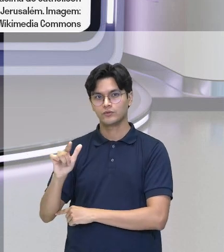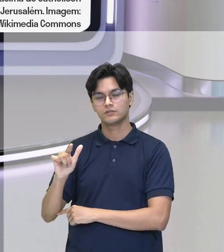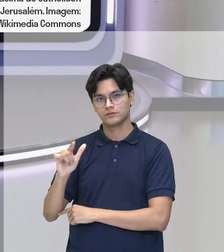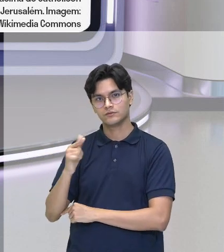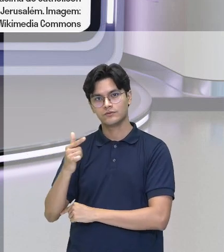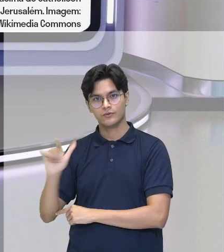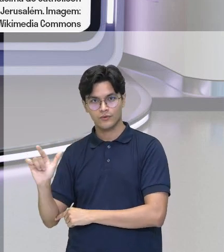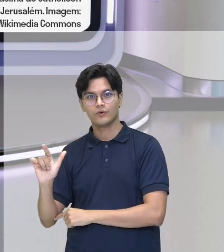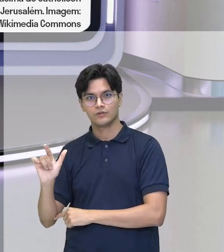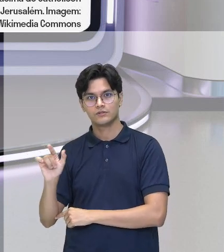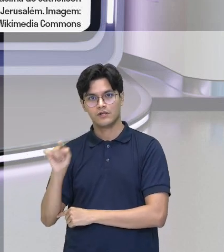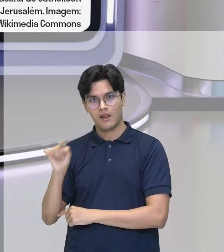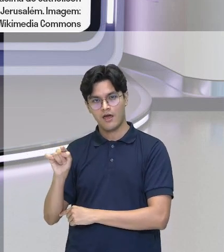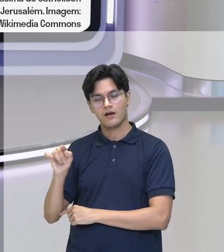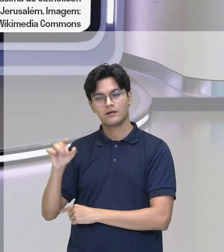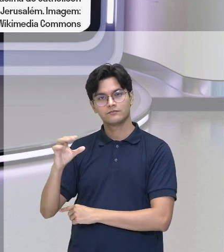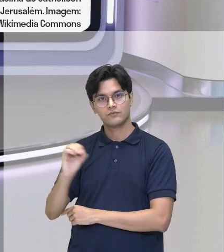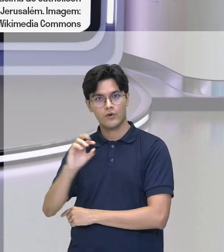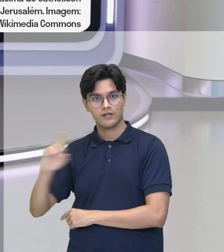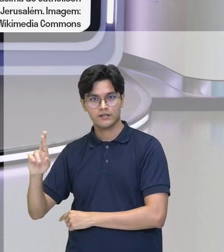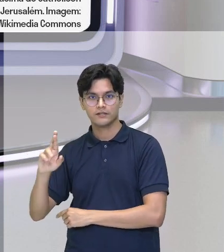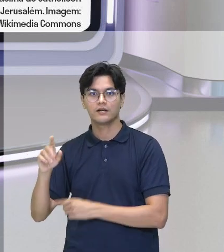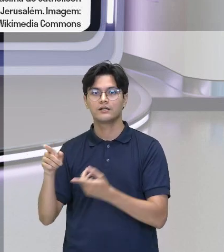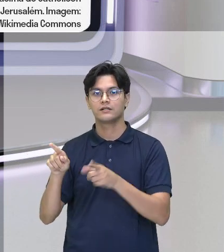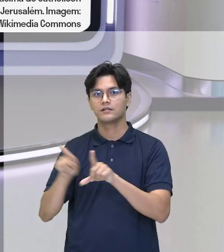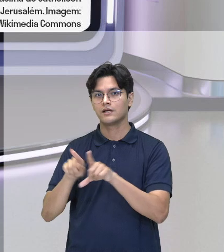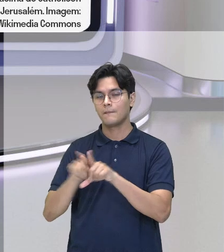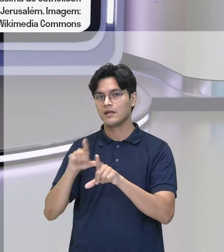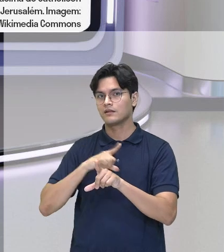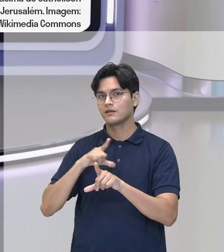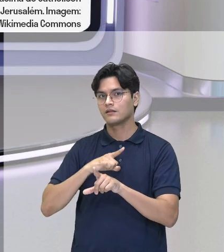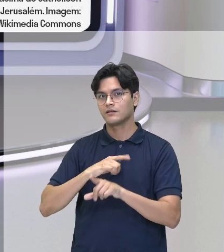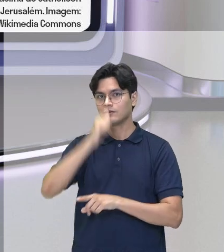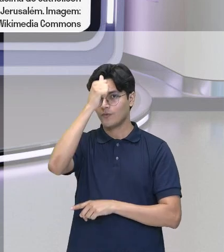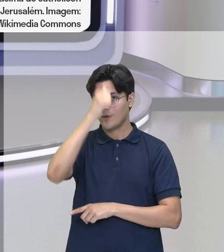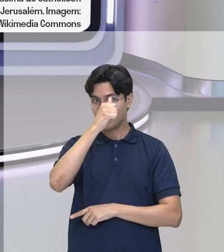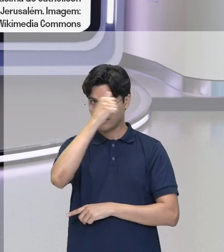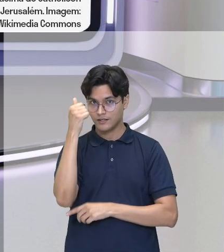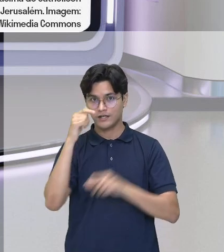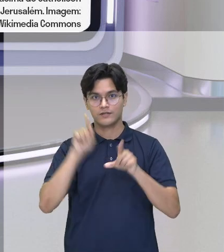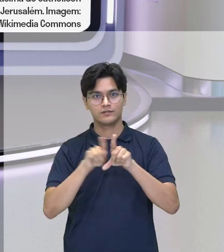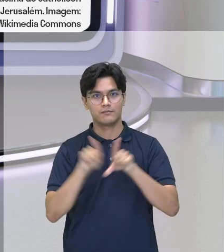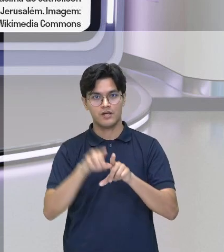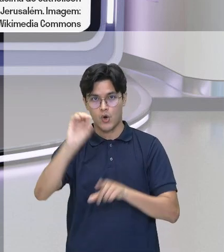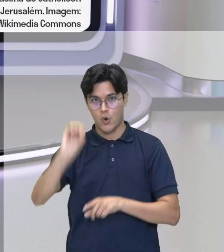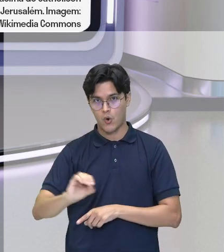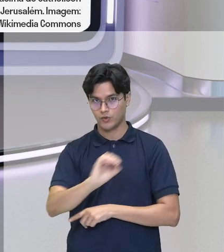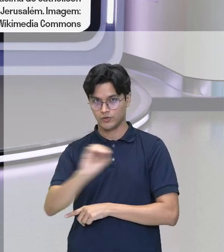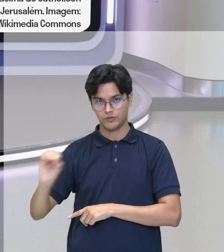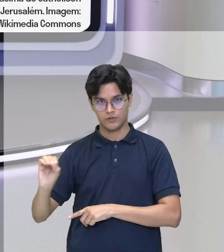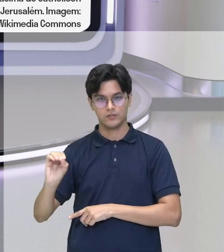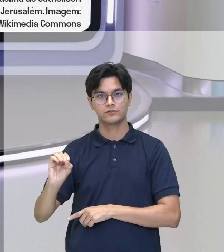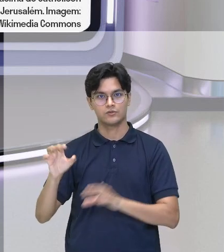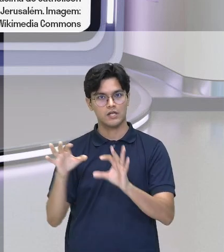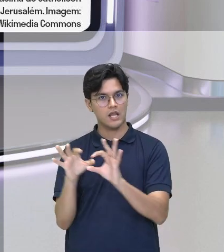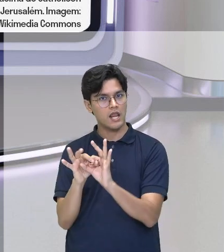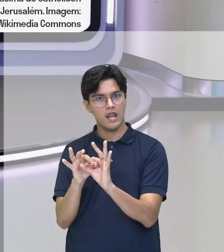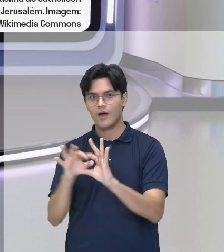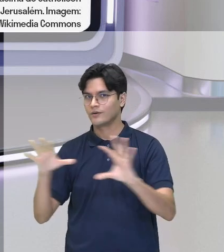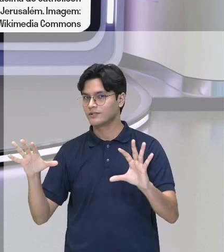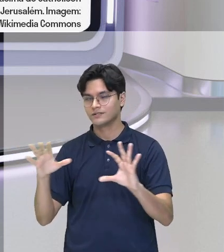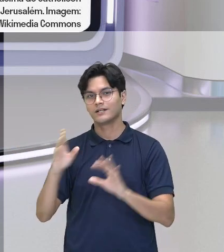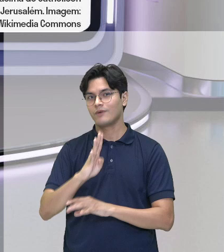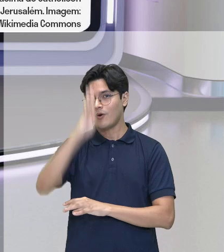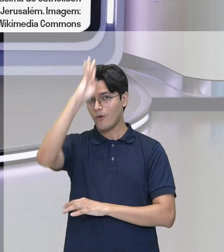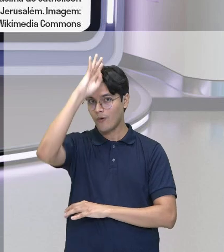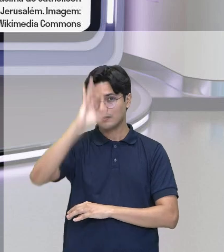ao catolicismo romano. Você tem também os anglicanos e os ortodoxos, que não estão ligados a Roma. Também nós temos um segundo